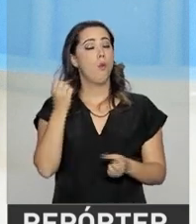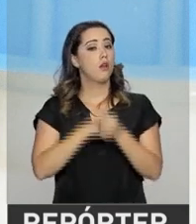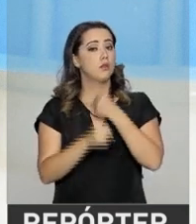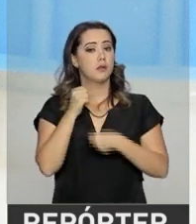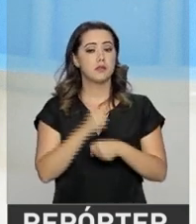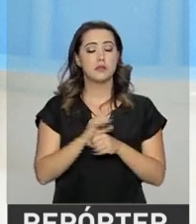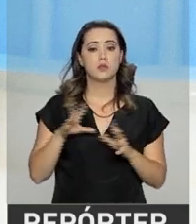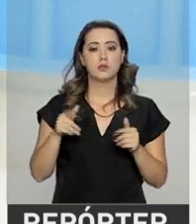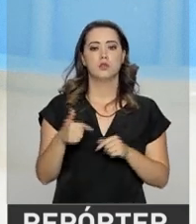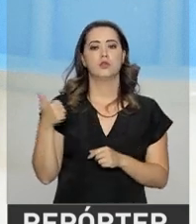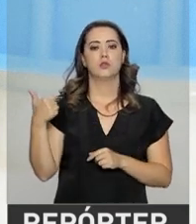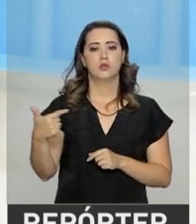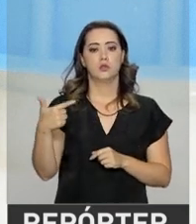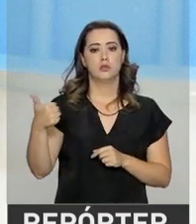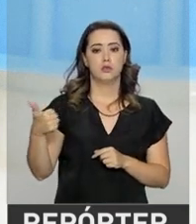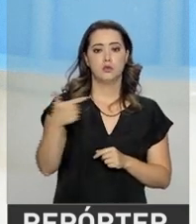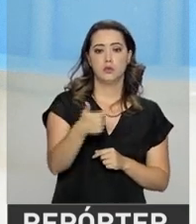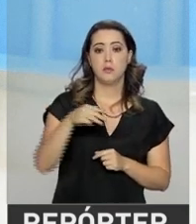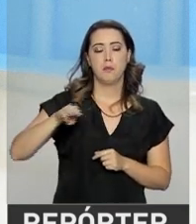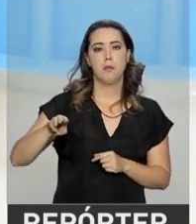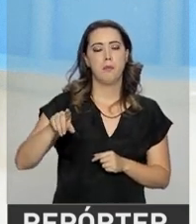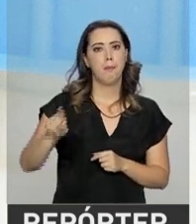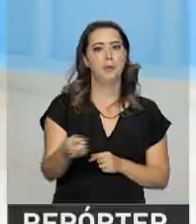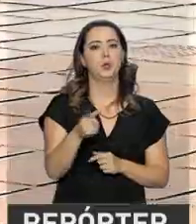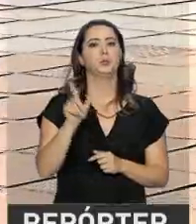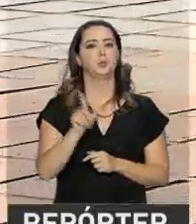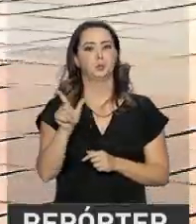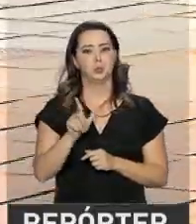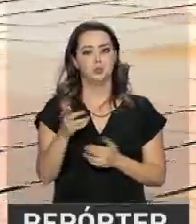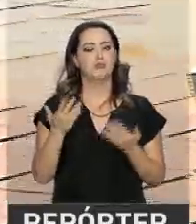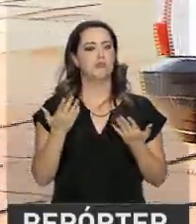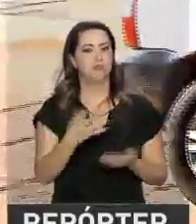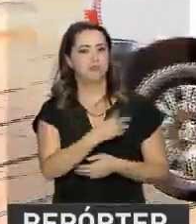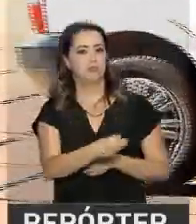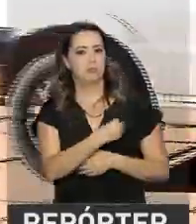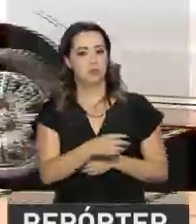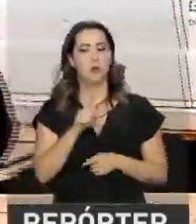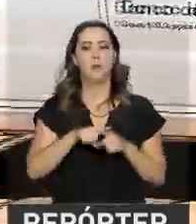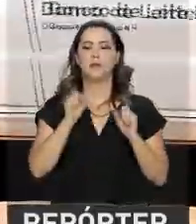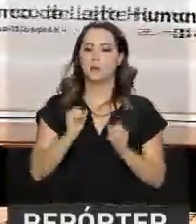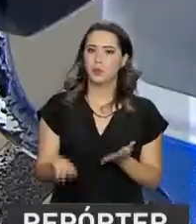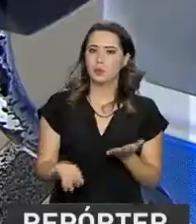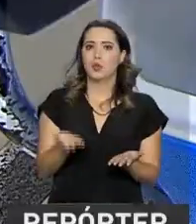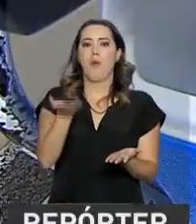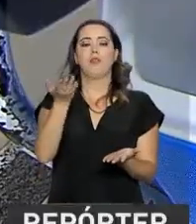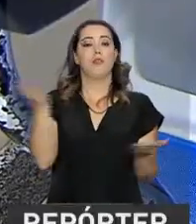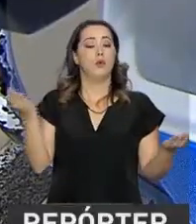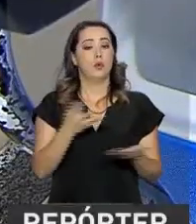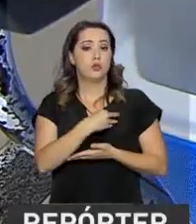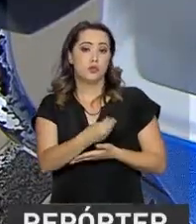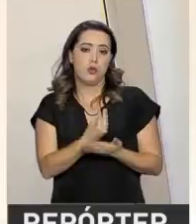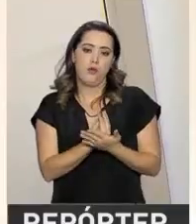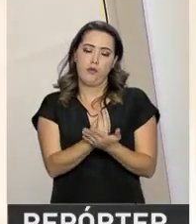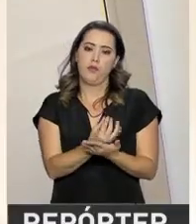materno coletado em todo o país foi de 212 mil litros. Mas os números podem ser ainda maiores. Hoje, a doação